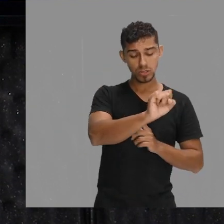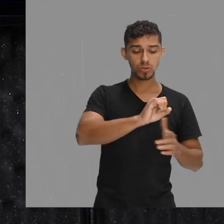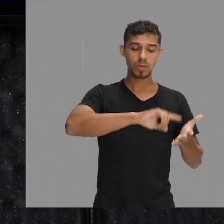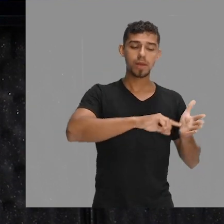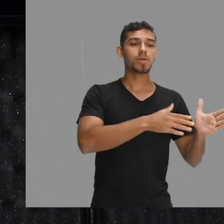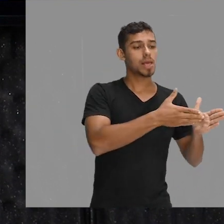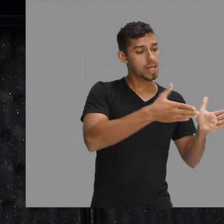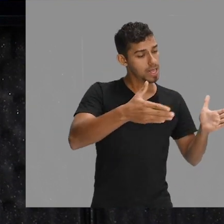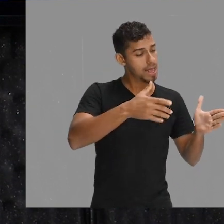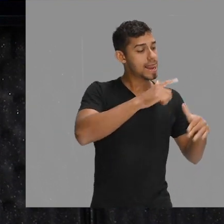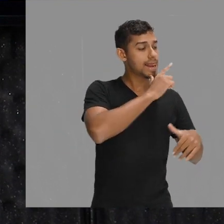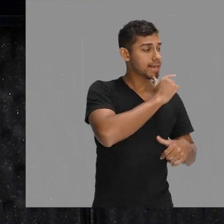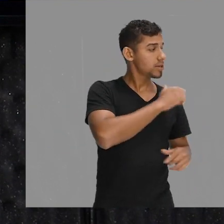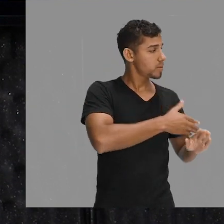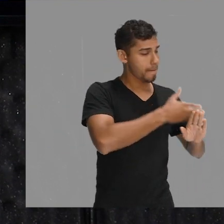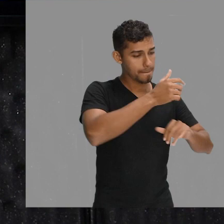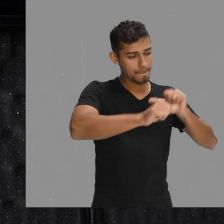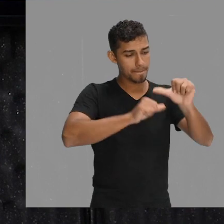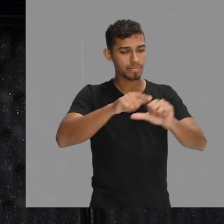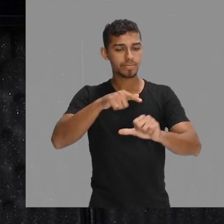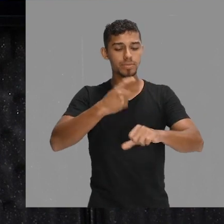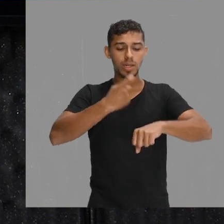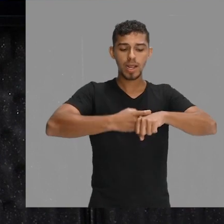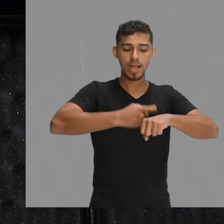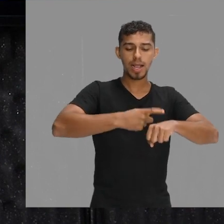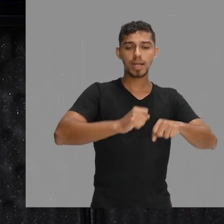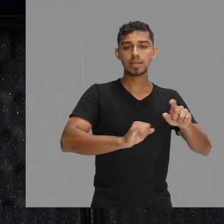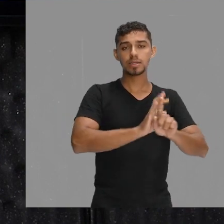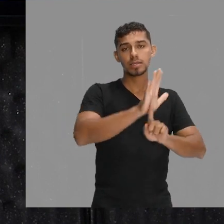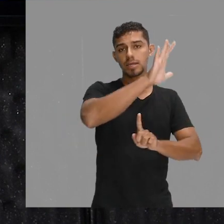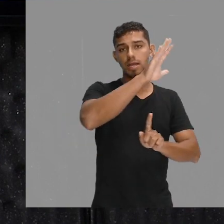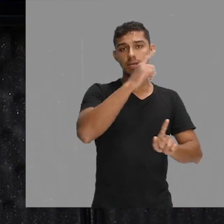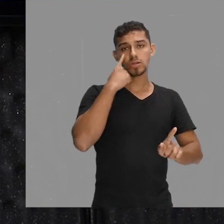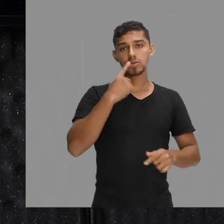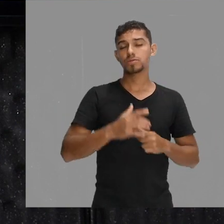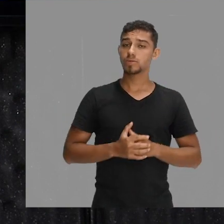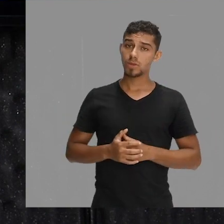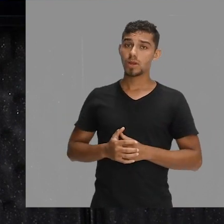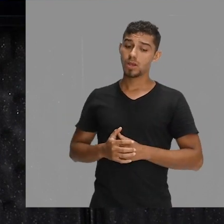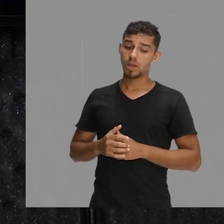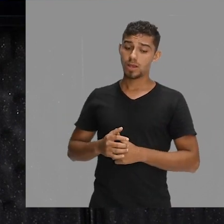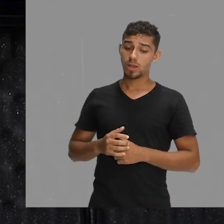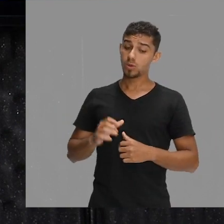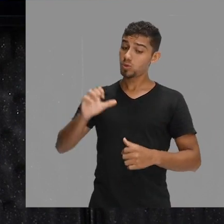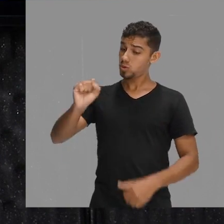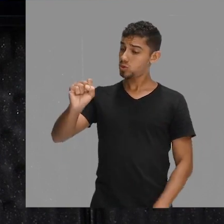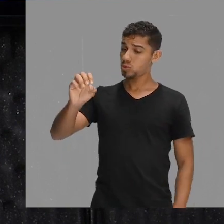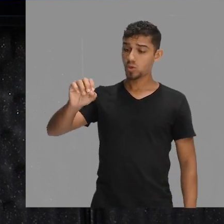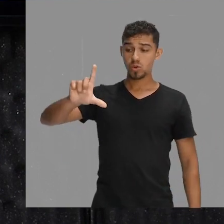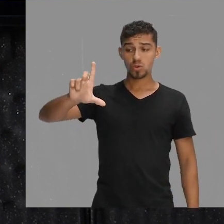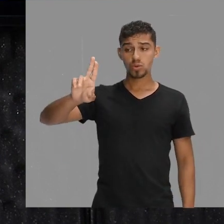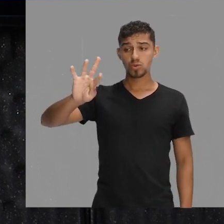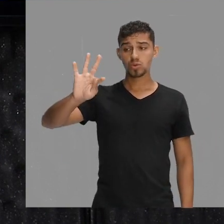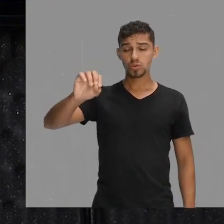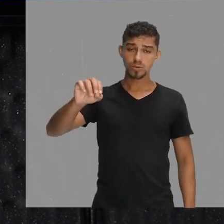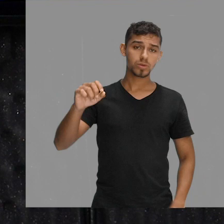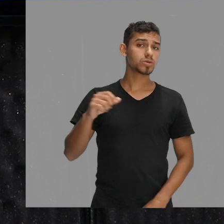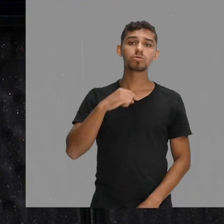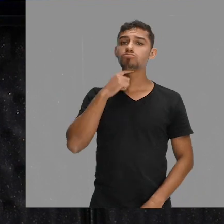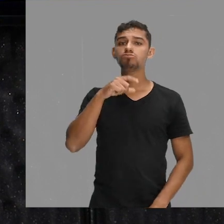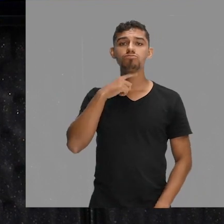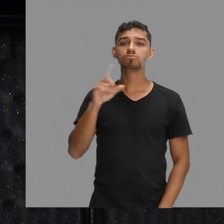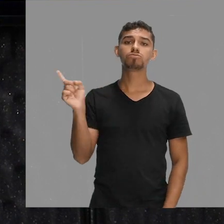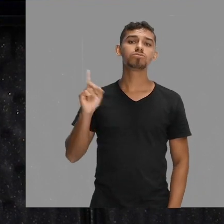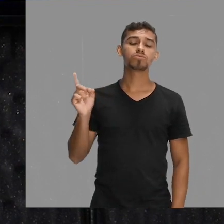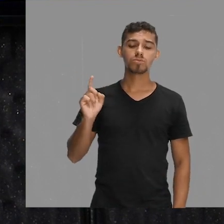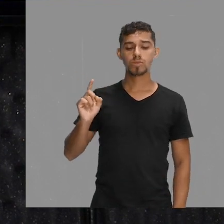para o estado gasoso, certo? O soluto tem que ser não volátil. Ele não pode